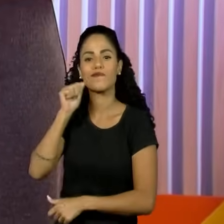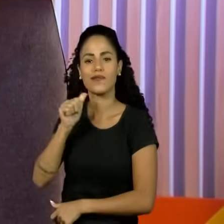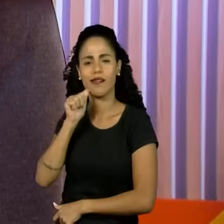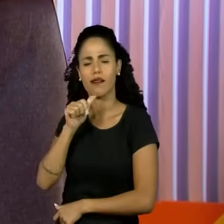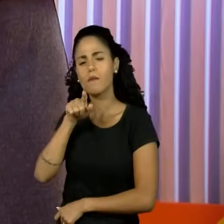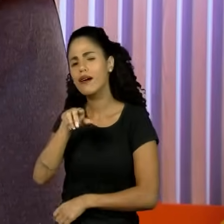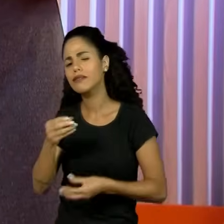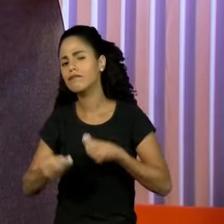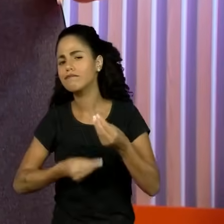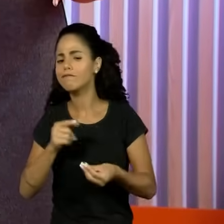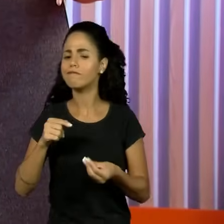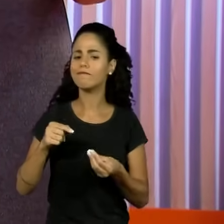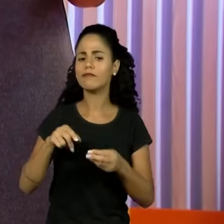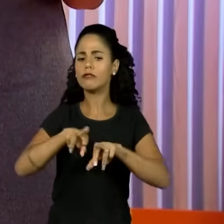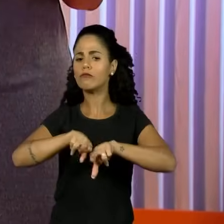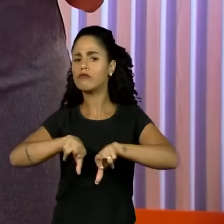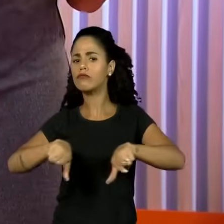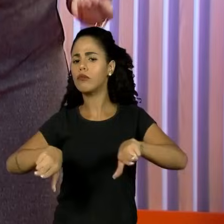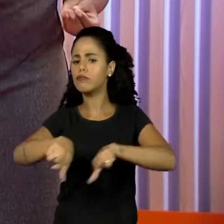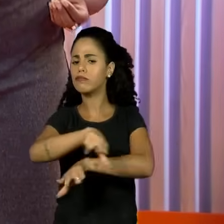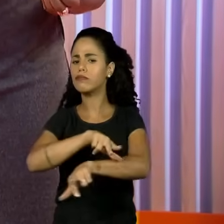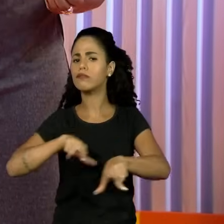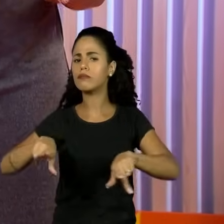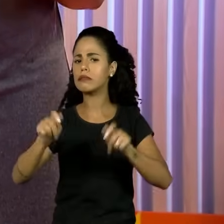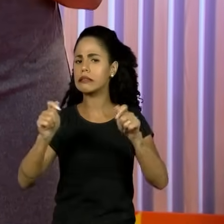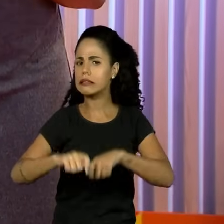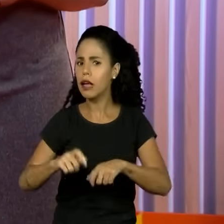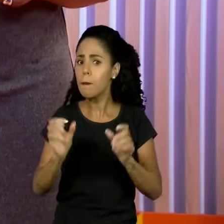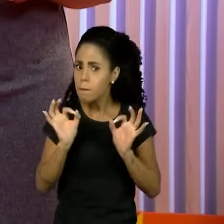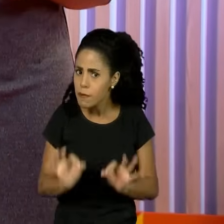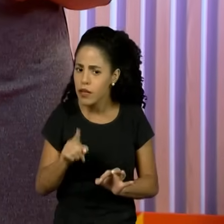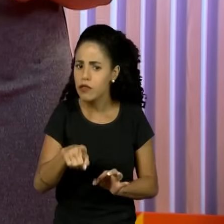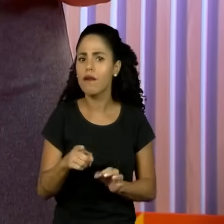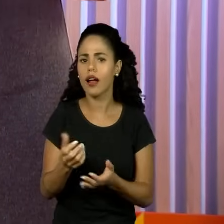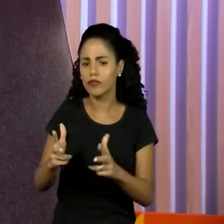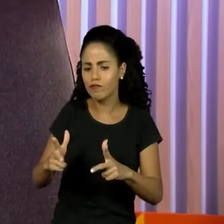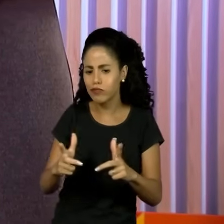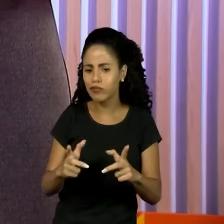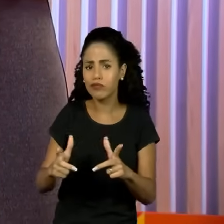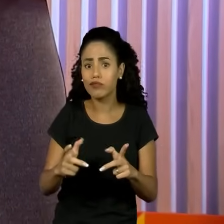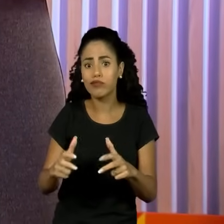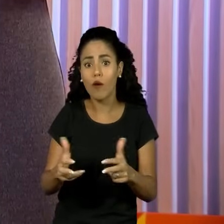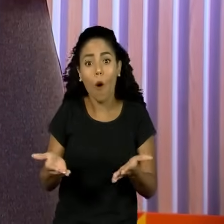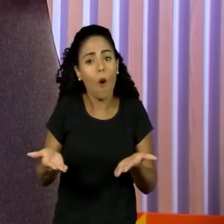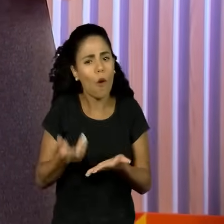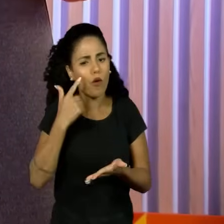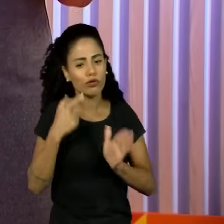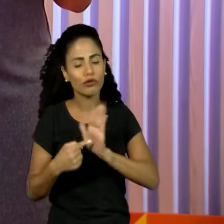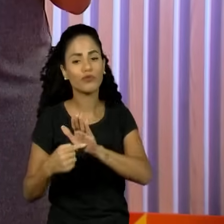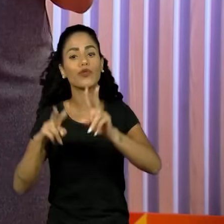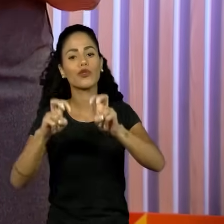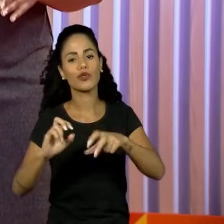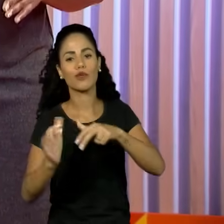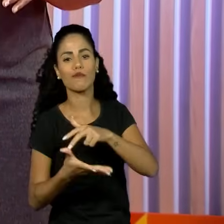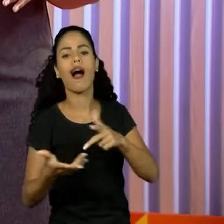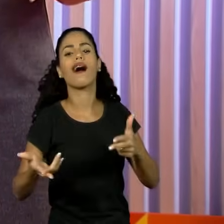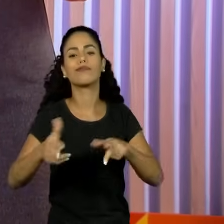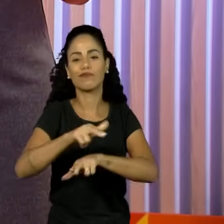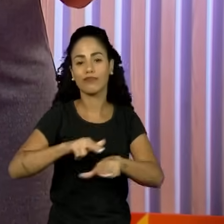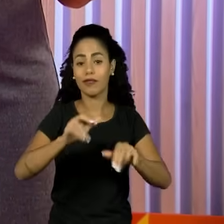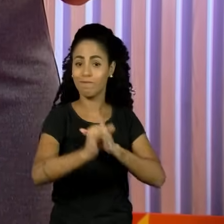Mas até que ponto essa diversidade se traduz na realidade dos jogos? No programa de hoje vamos falar de